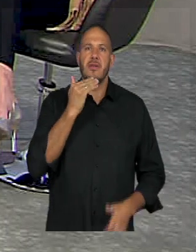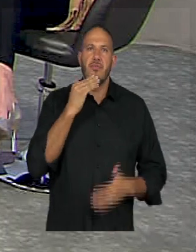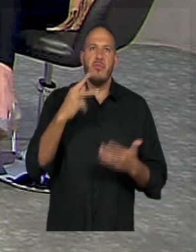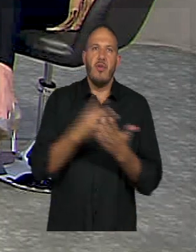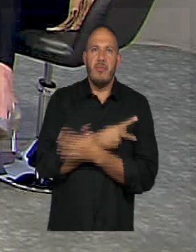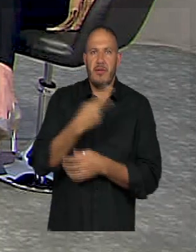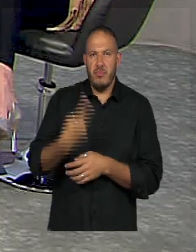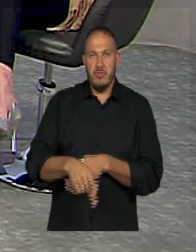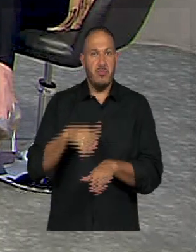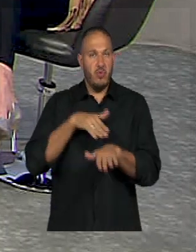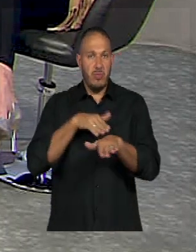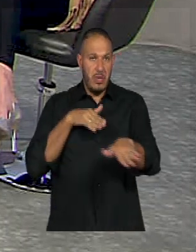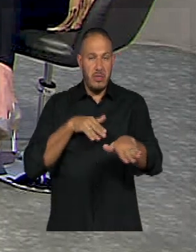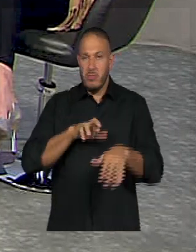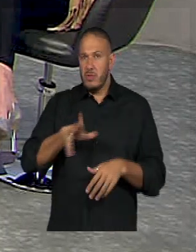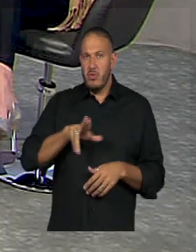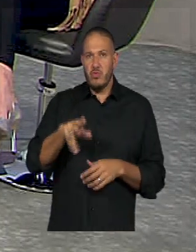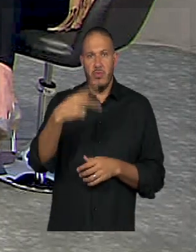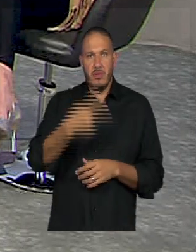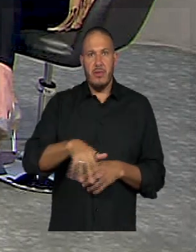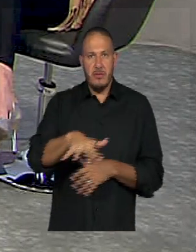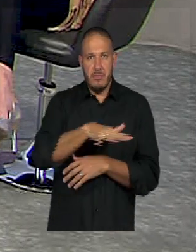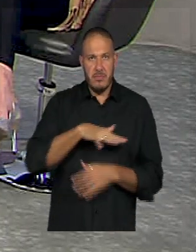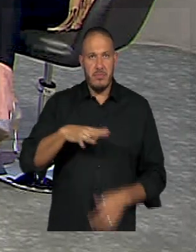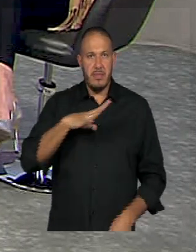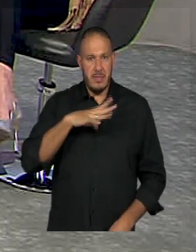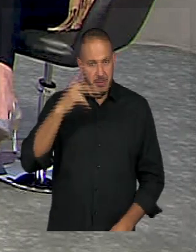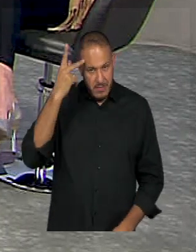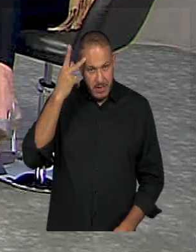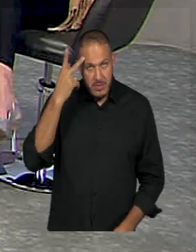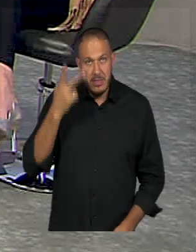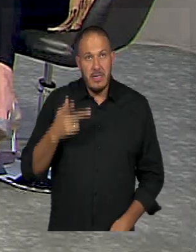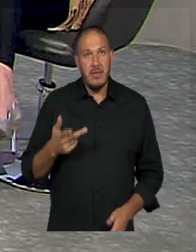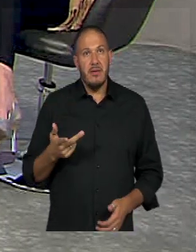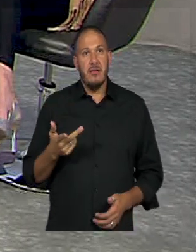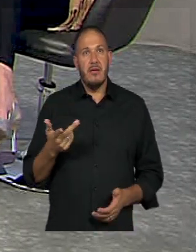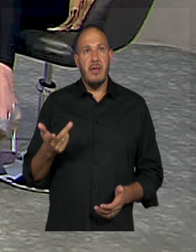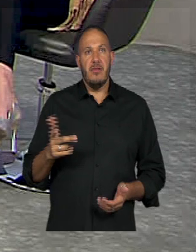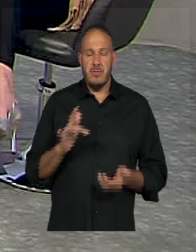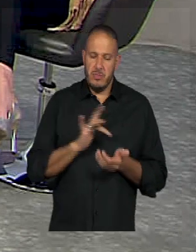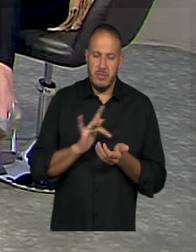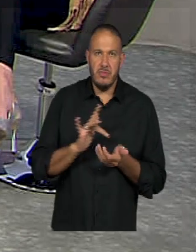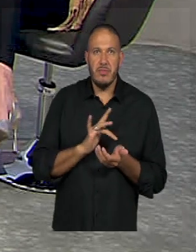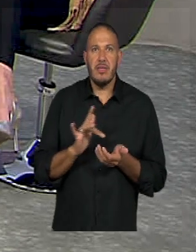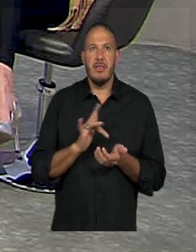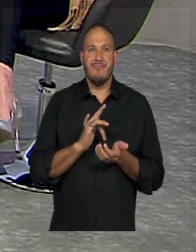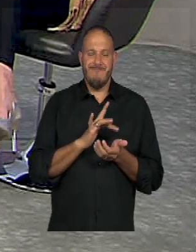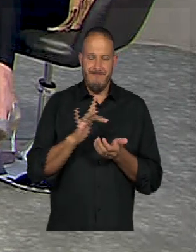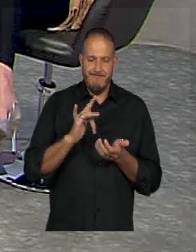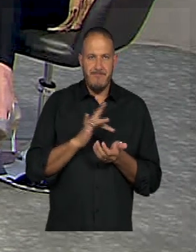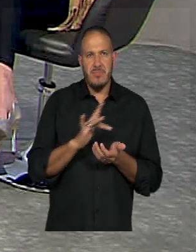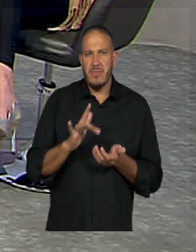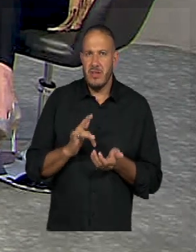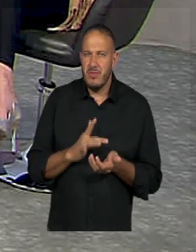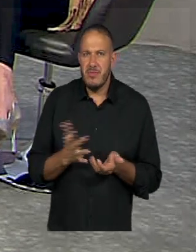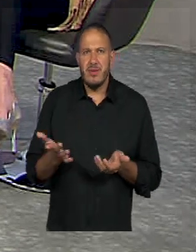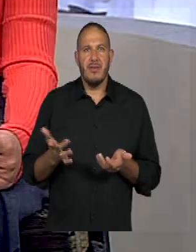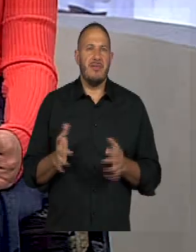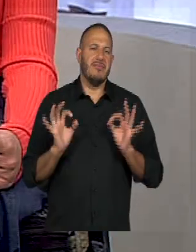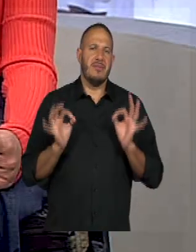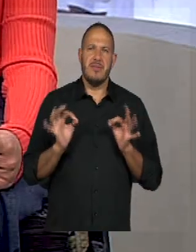São Paulo, talvez seja no mundo, mas aqui em São Paulo é evidente, é o celular. Né? O celular está